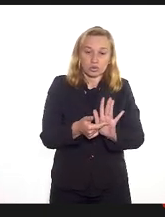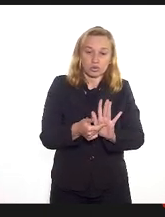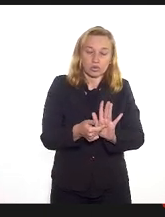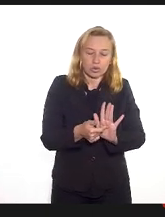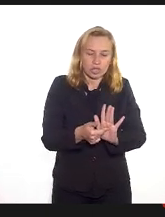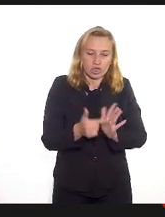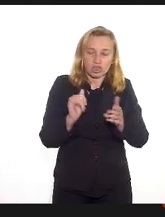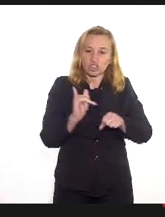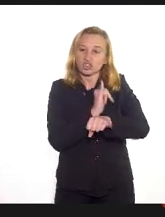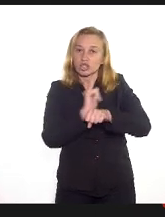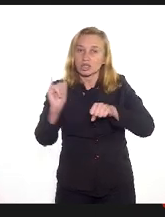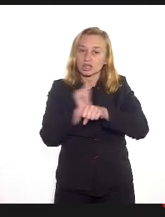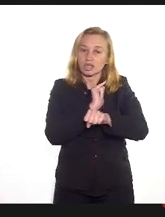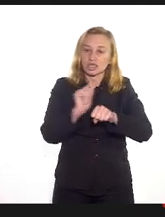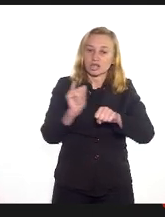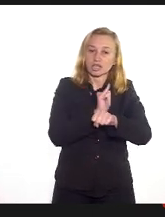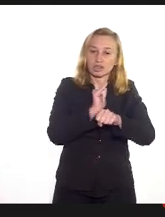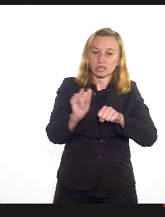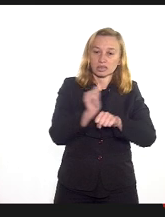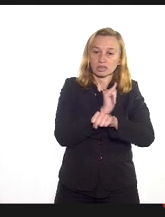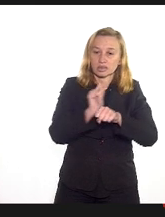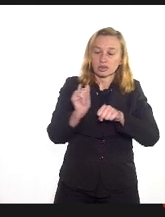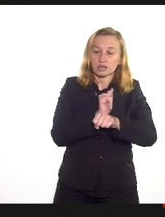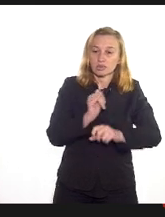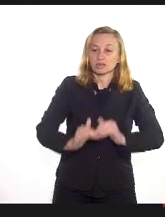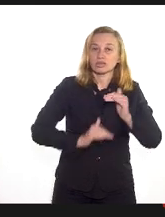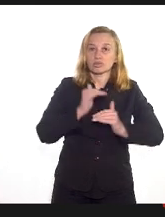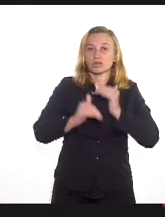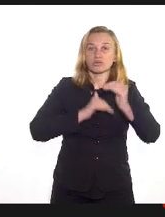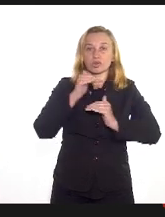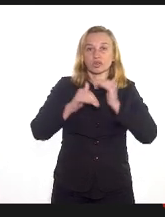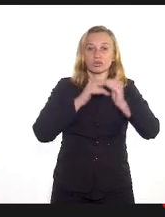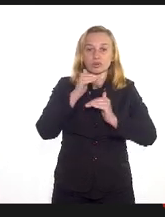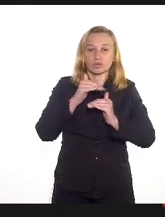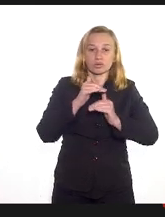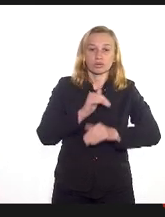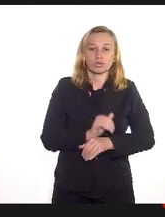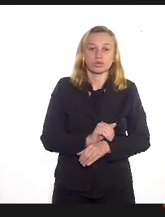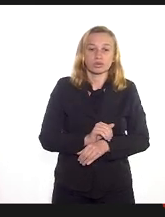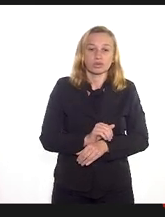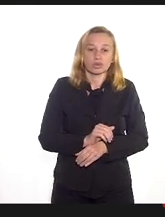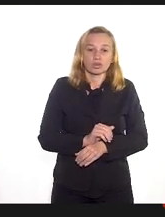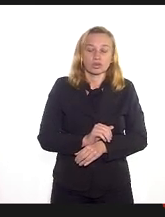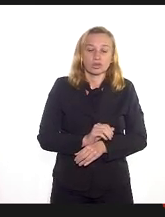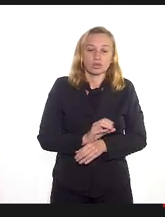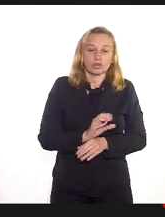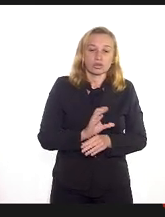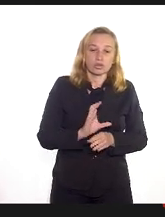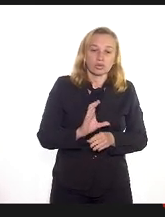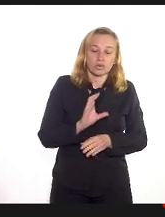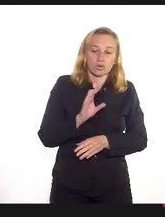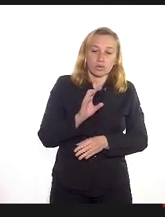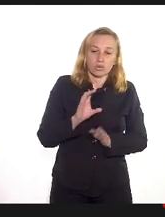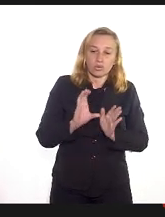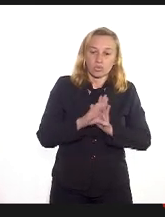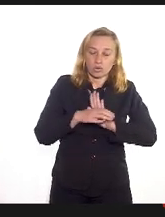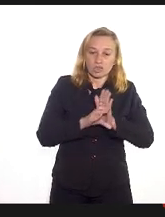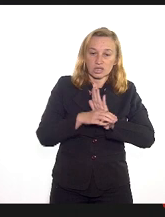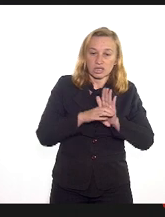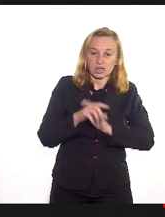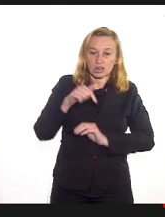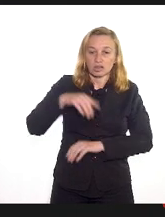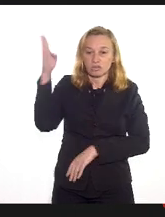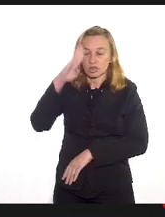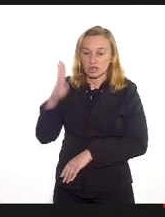uma estratégia para o desenvolvimento do conceito de navigation no Brasil. Isso está